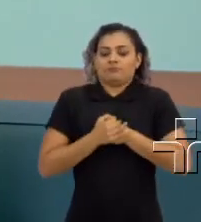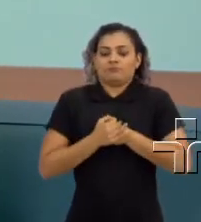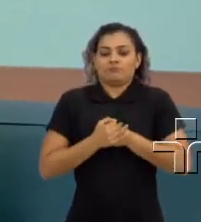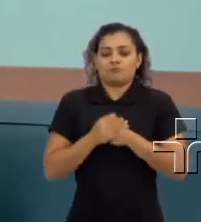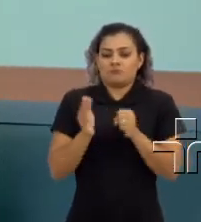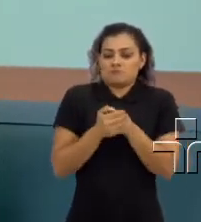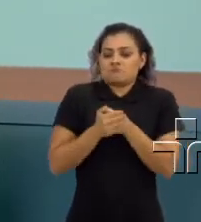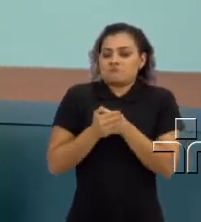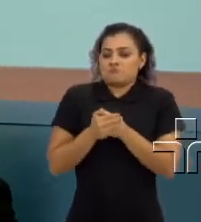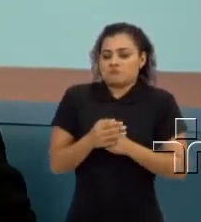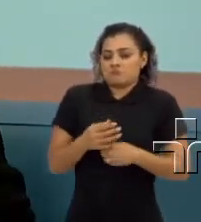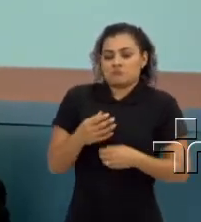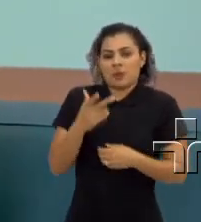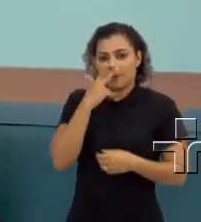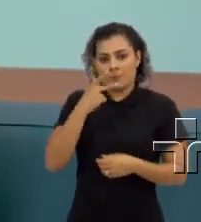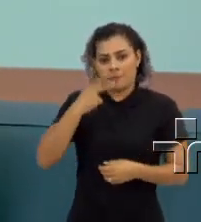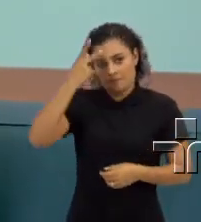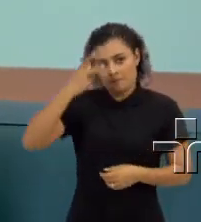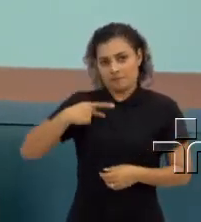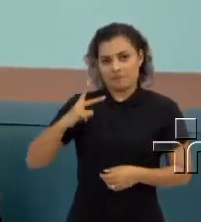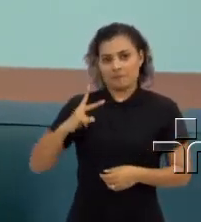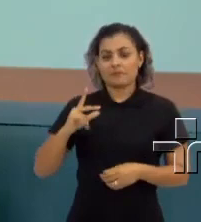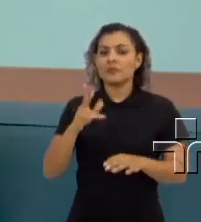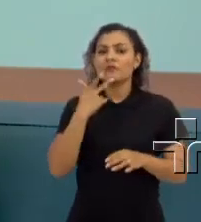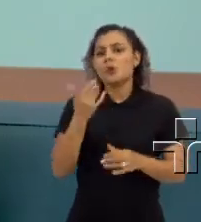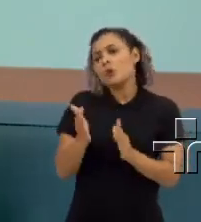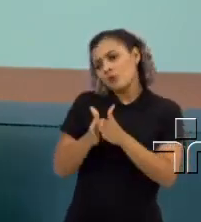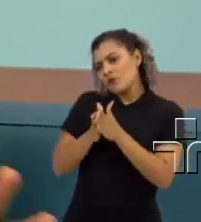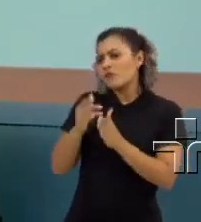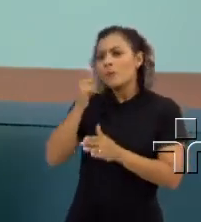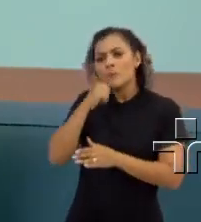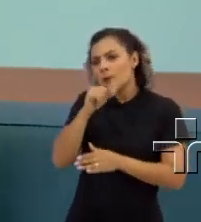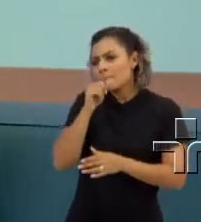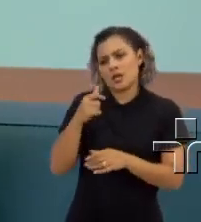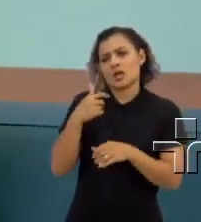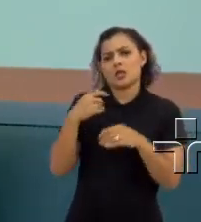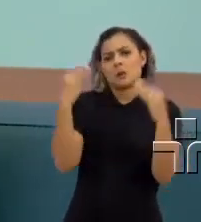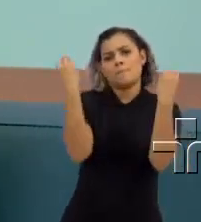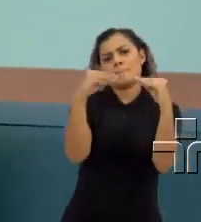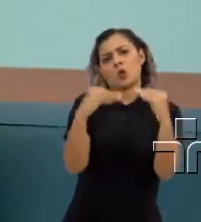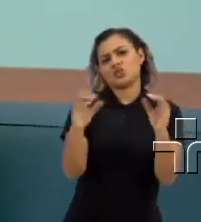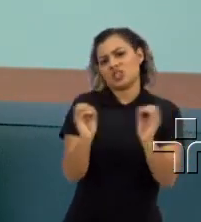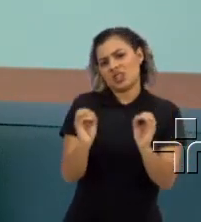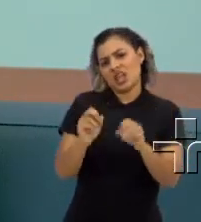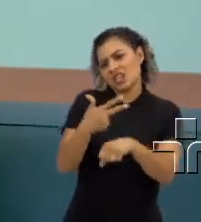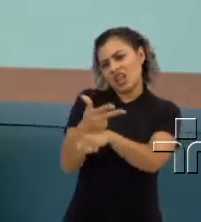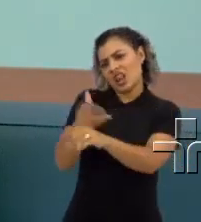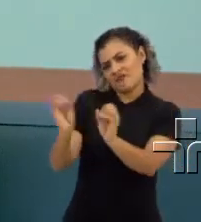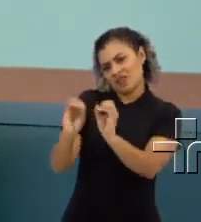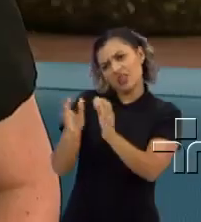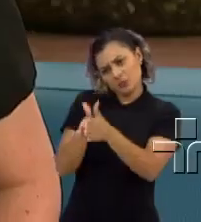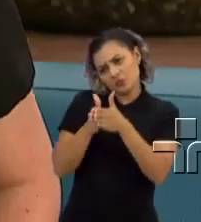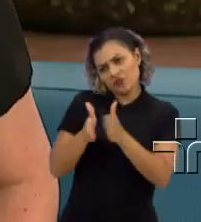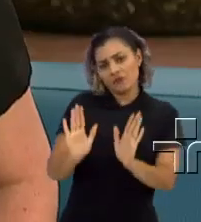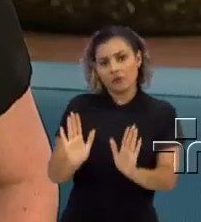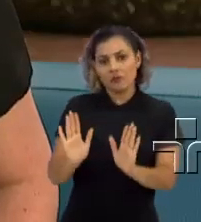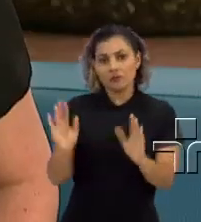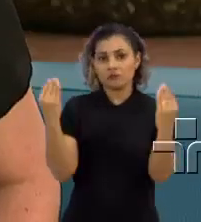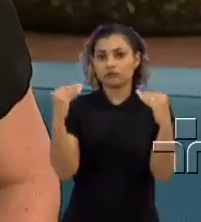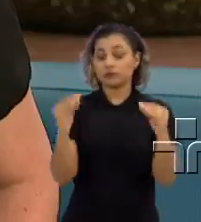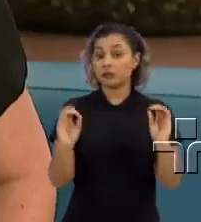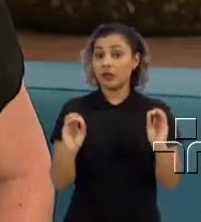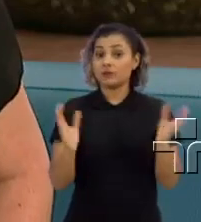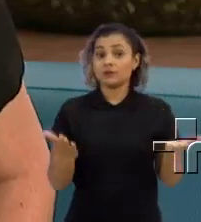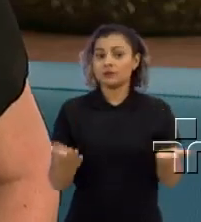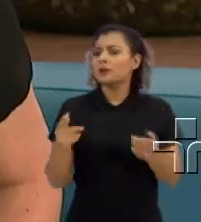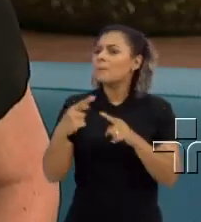filho mais novo, ele até fala, mamãe, não tira foto, não posta, não grava. Eu acho que eles têm mais cuidado Mas